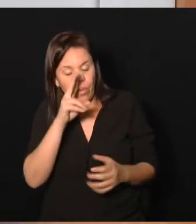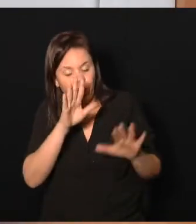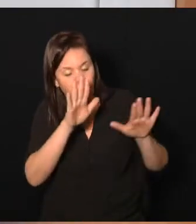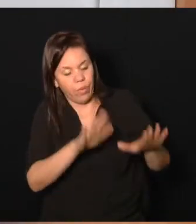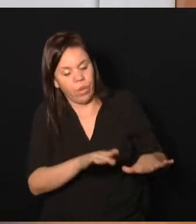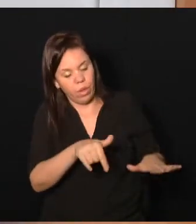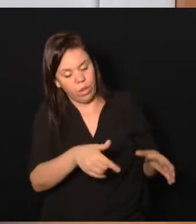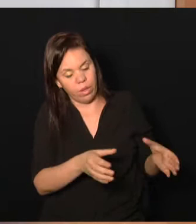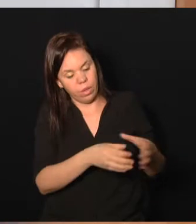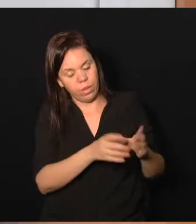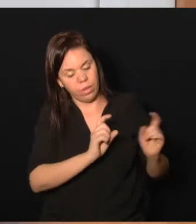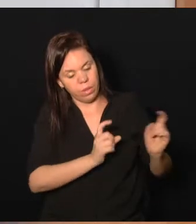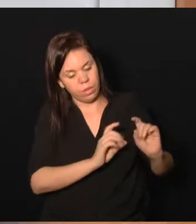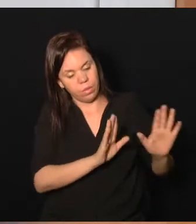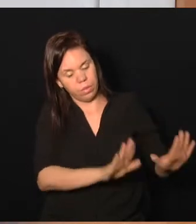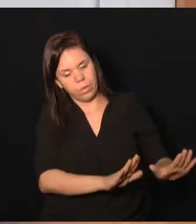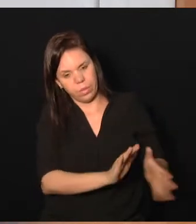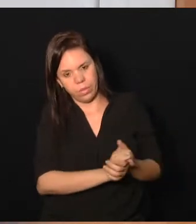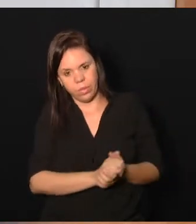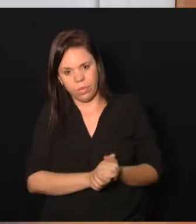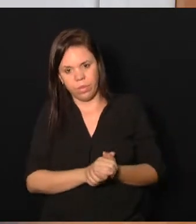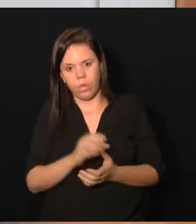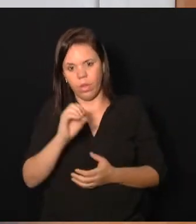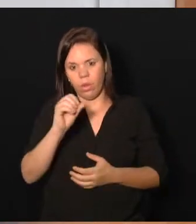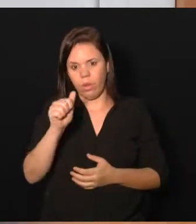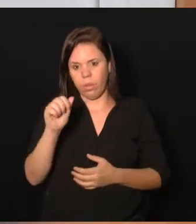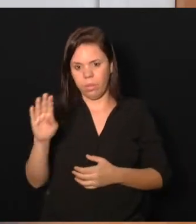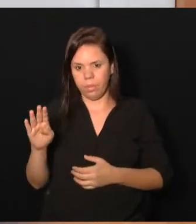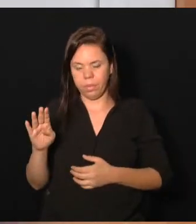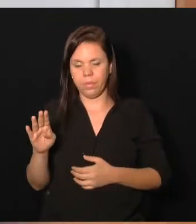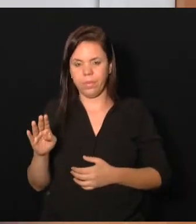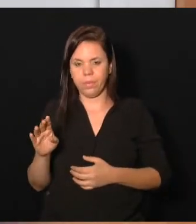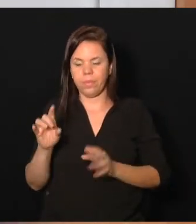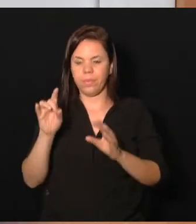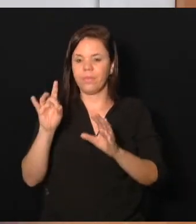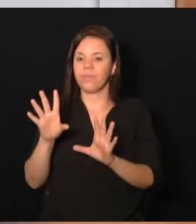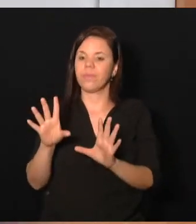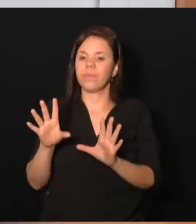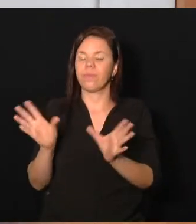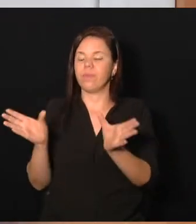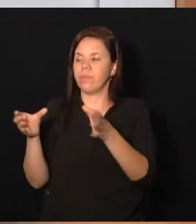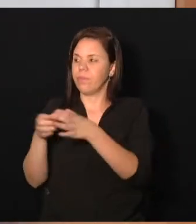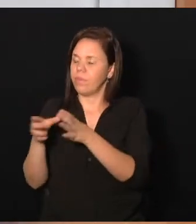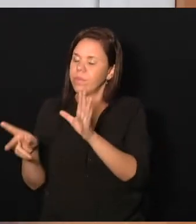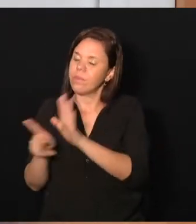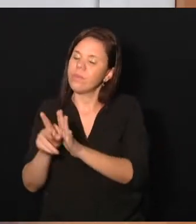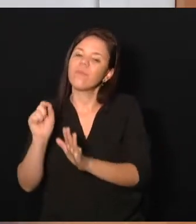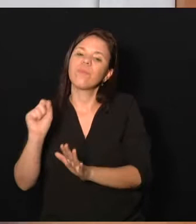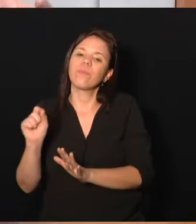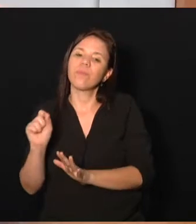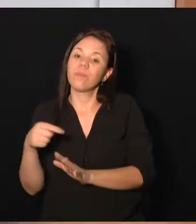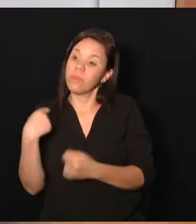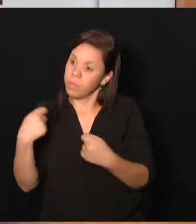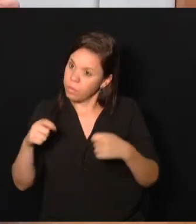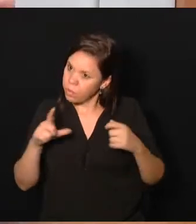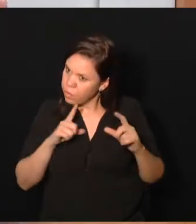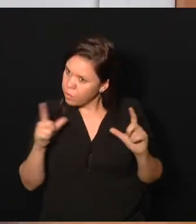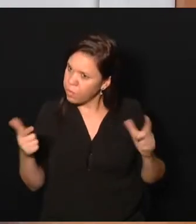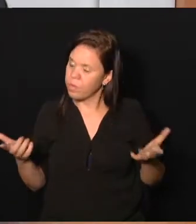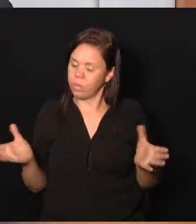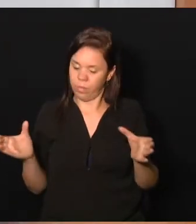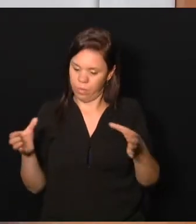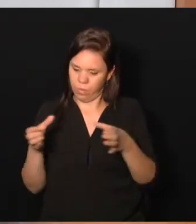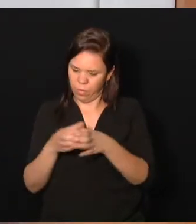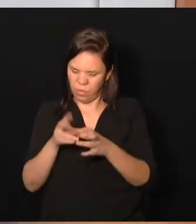nessa comissão, vai ficar na comissão da OAB, vai ficar reservado ao Conselho Municipal do Idoso. Nós precisamos ter um Conselho Municipal do